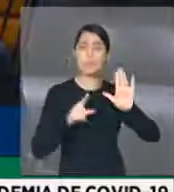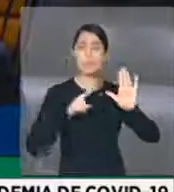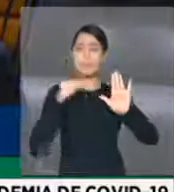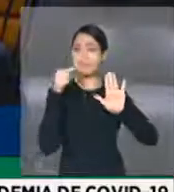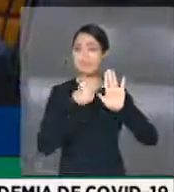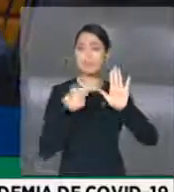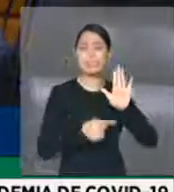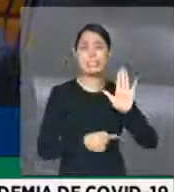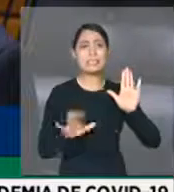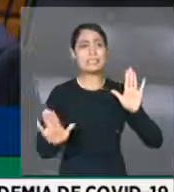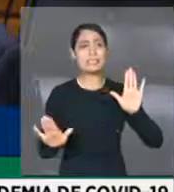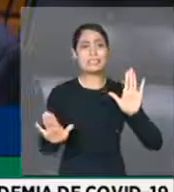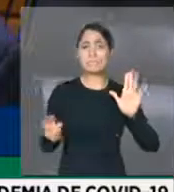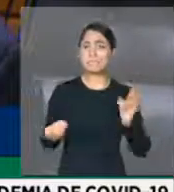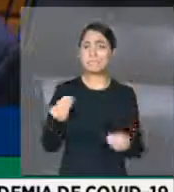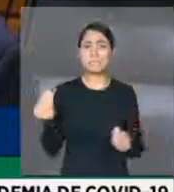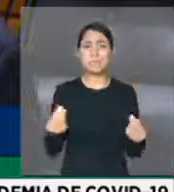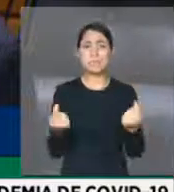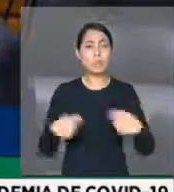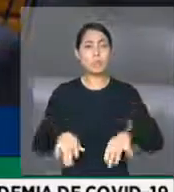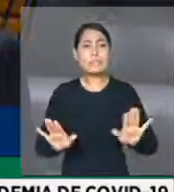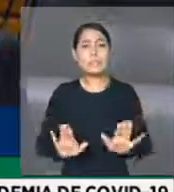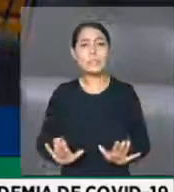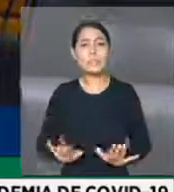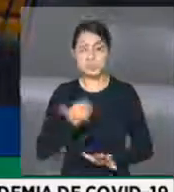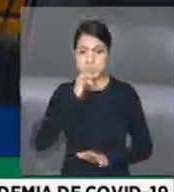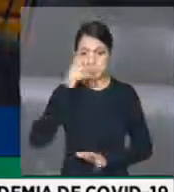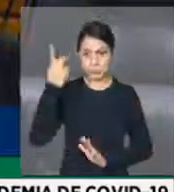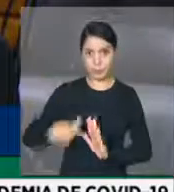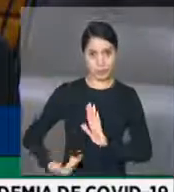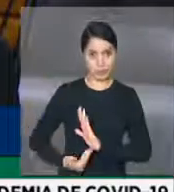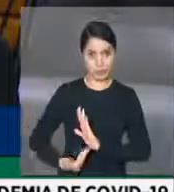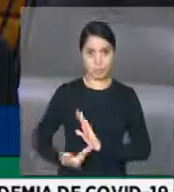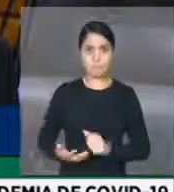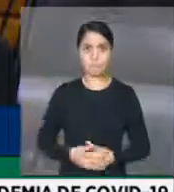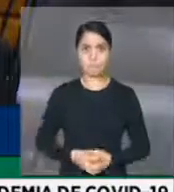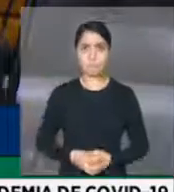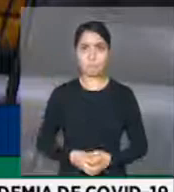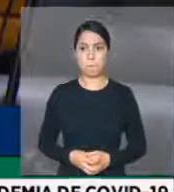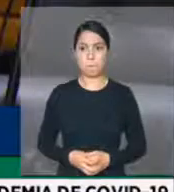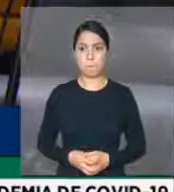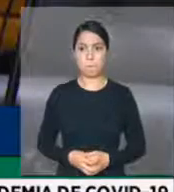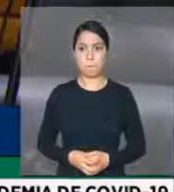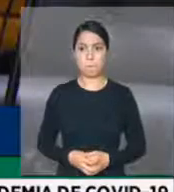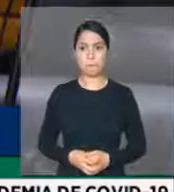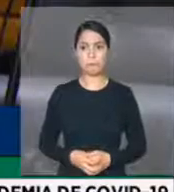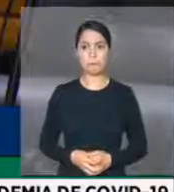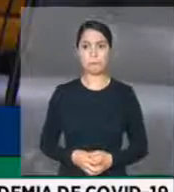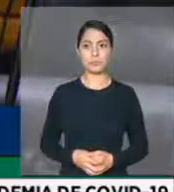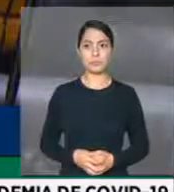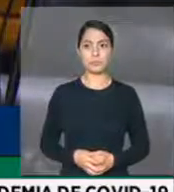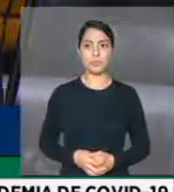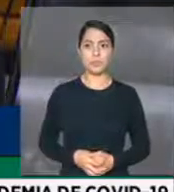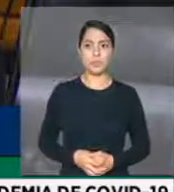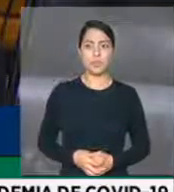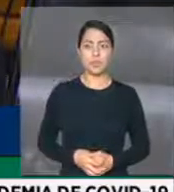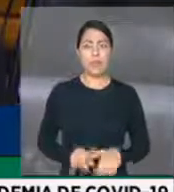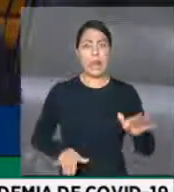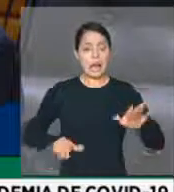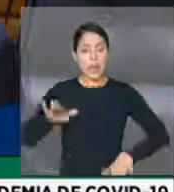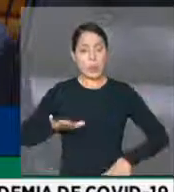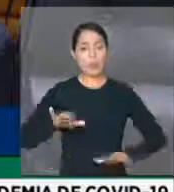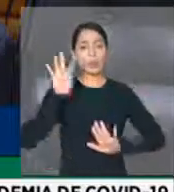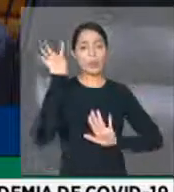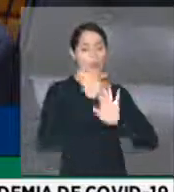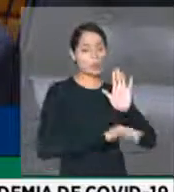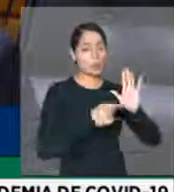muito menos tomados aqui na Câmara dos Deputados. Temas, como alguns tratados aqui nesse texto,